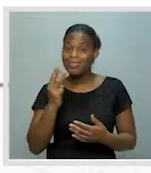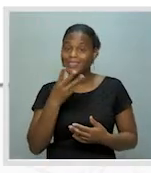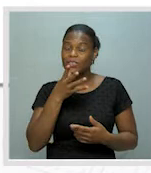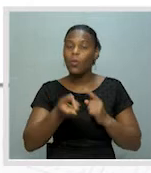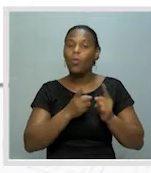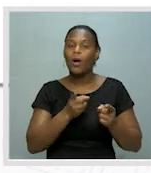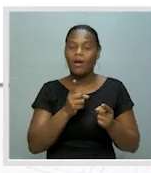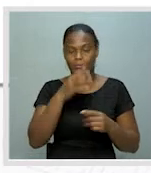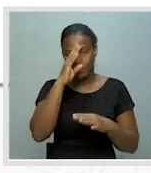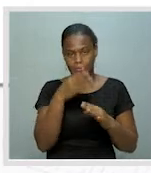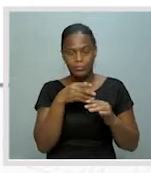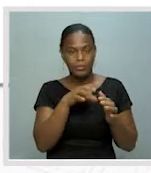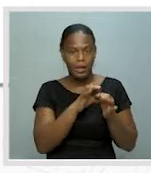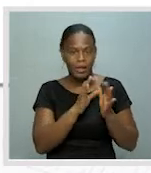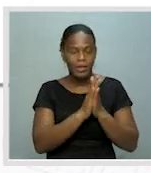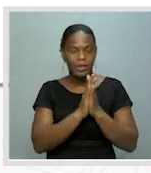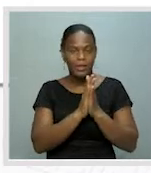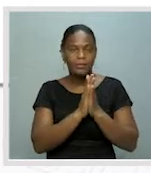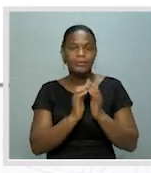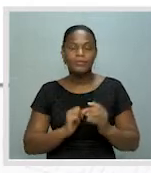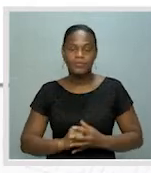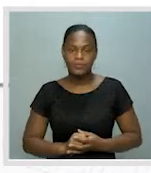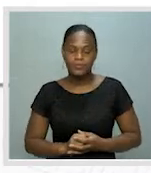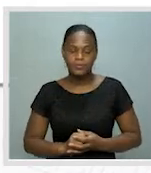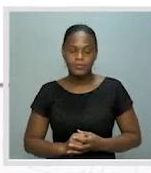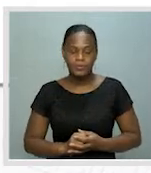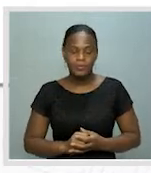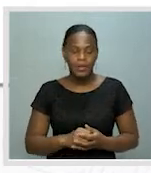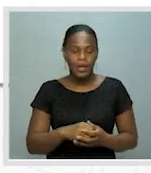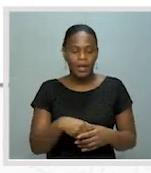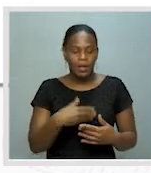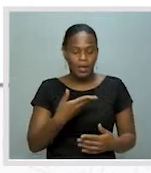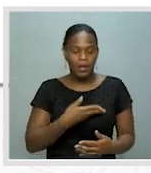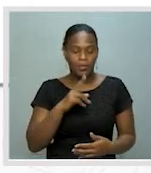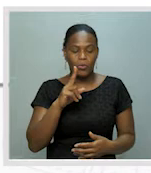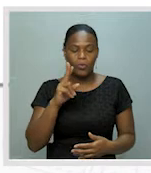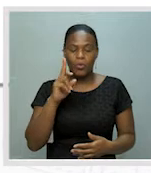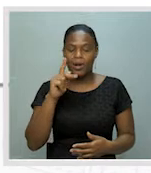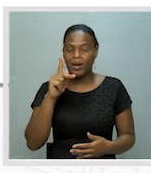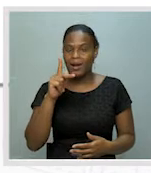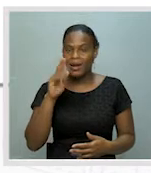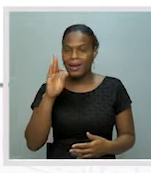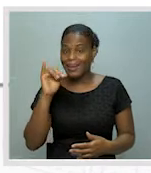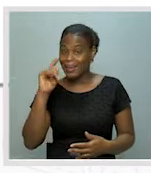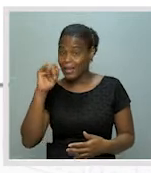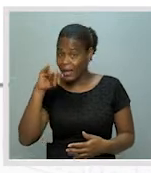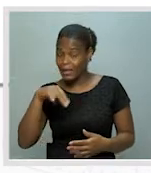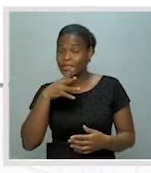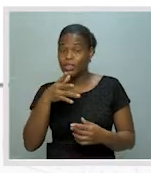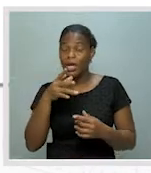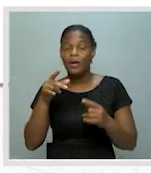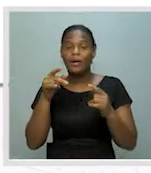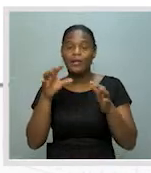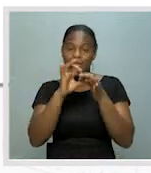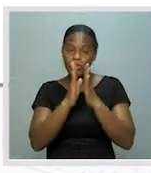terceira definição da religião. Emile Durkheim define a religião como sendo um sistema solidário de